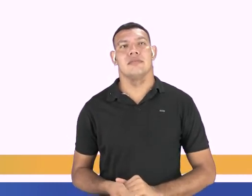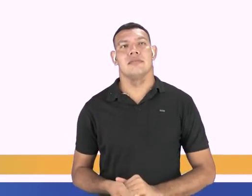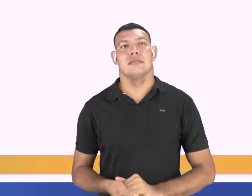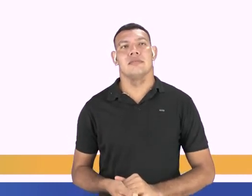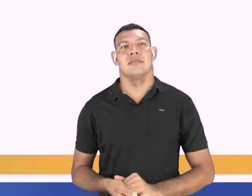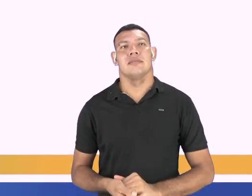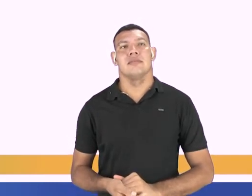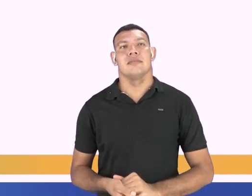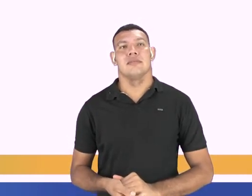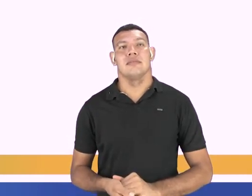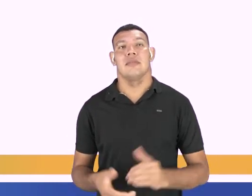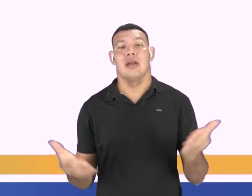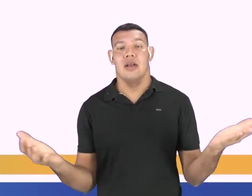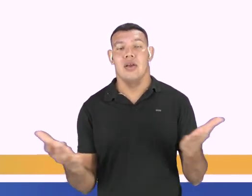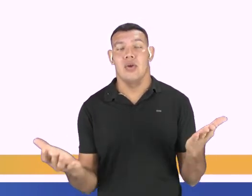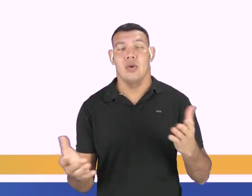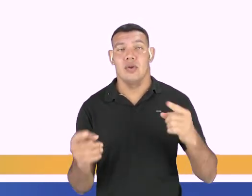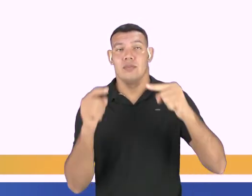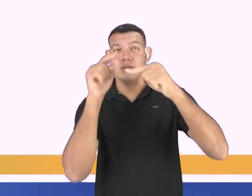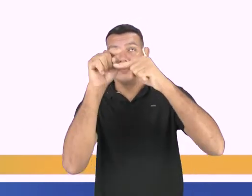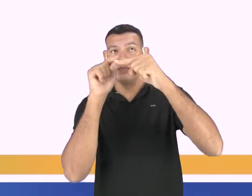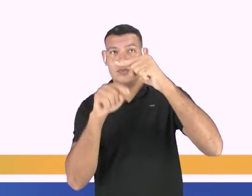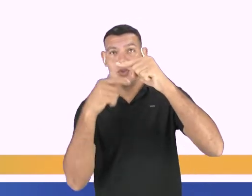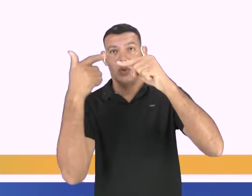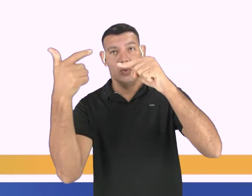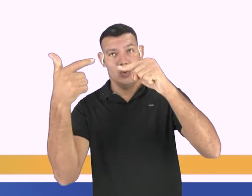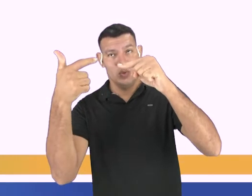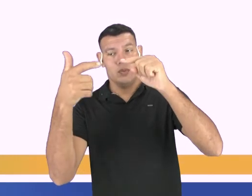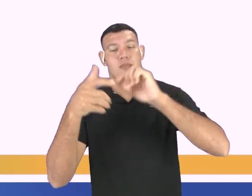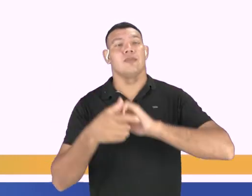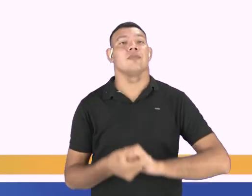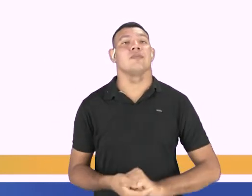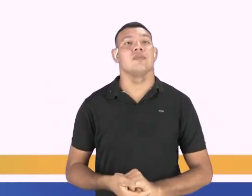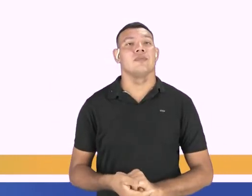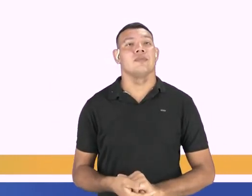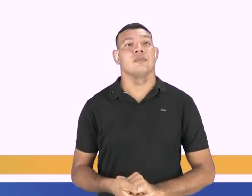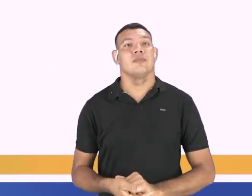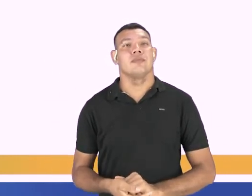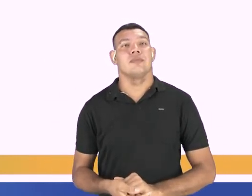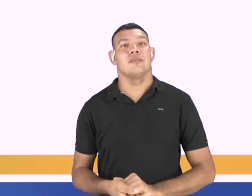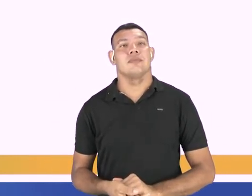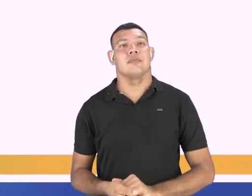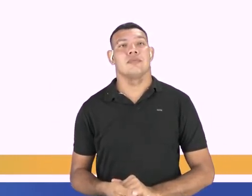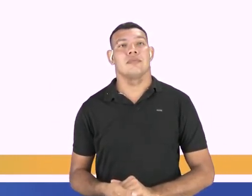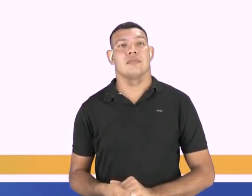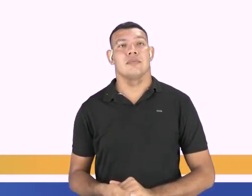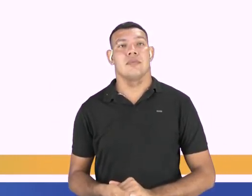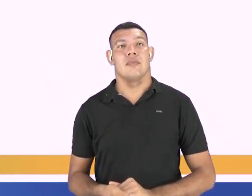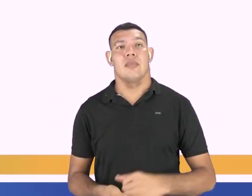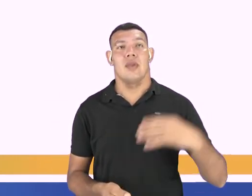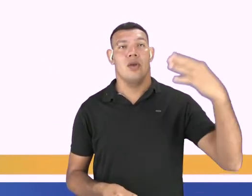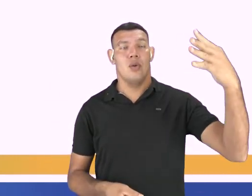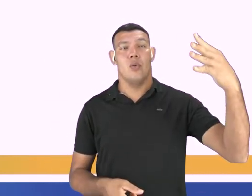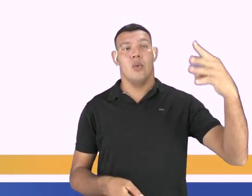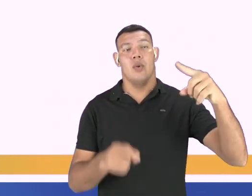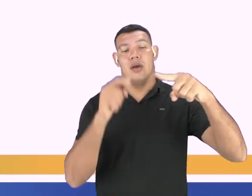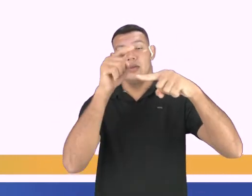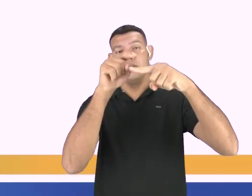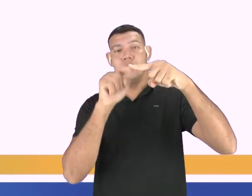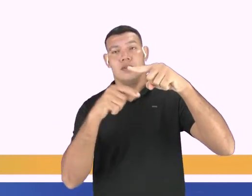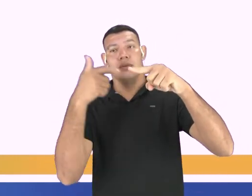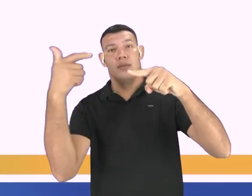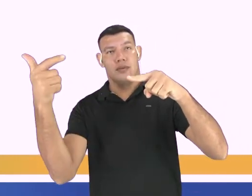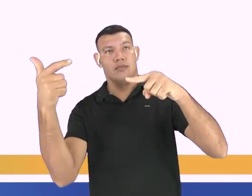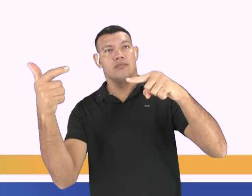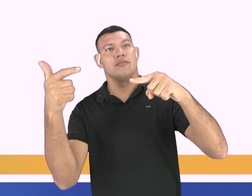realizada pelo número 2, né, que é o menor número primo possível. 4 dividido para 2 é igual a 2 e